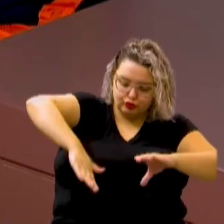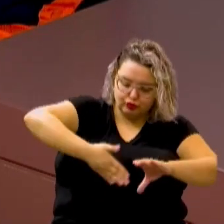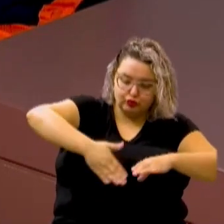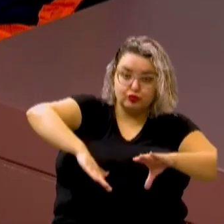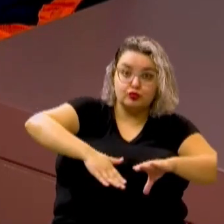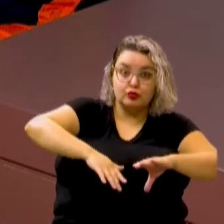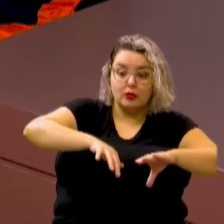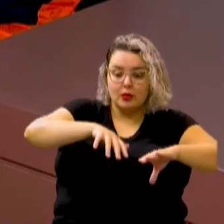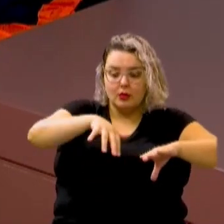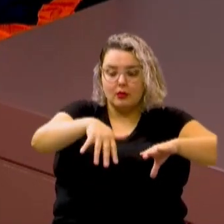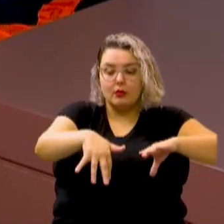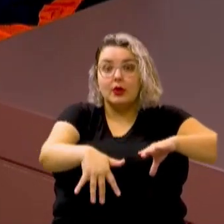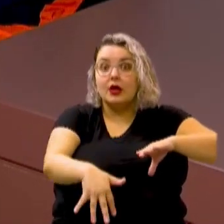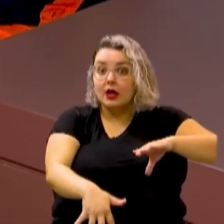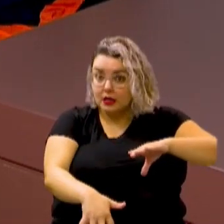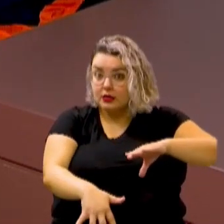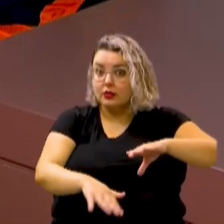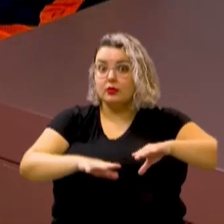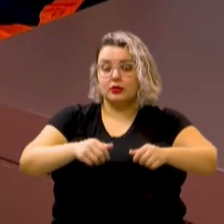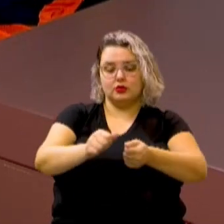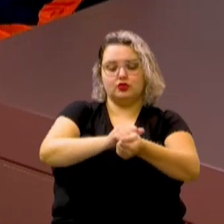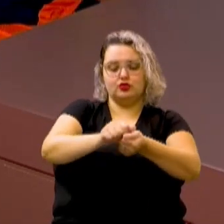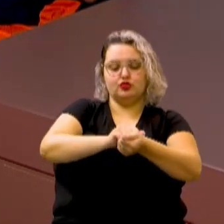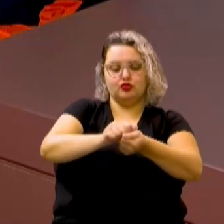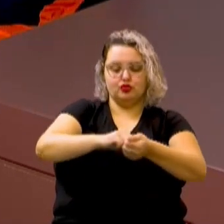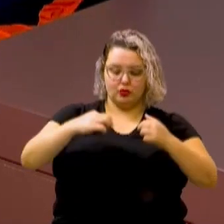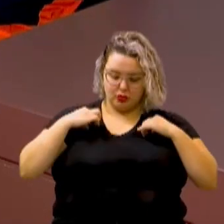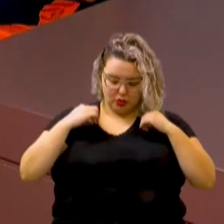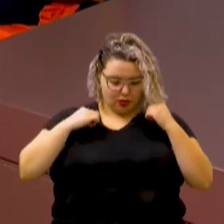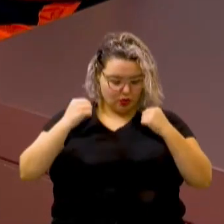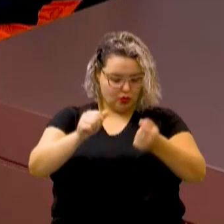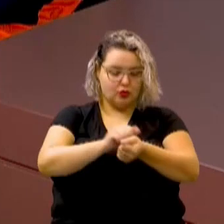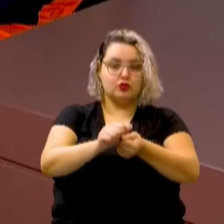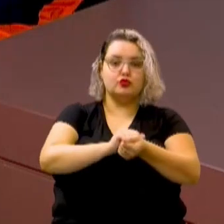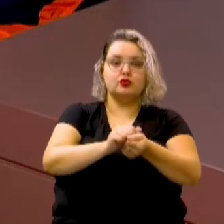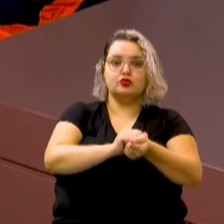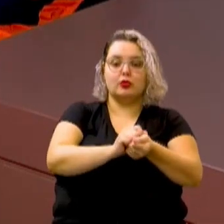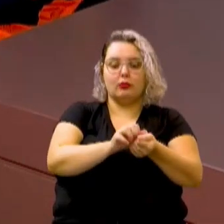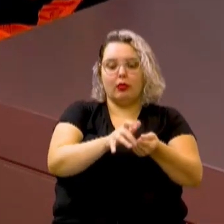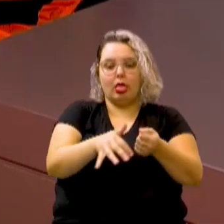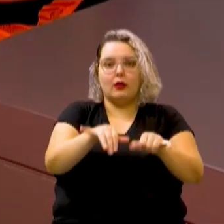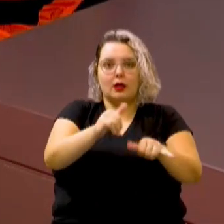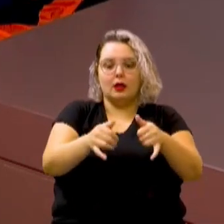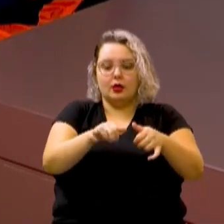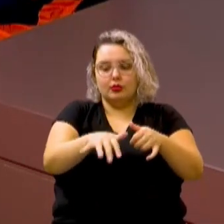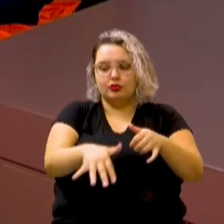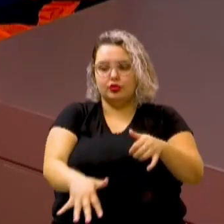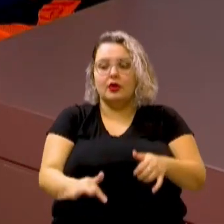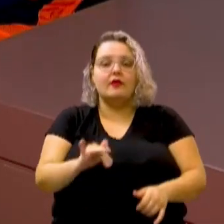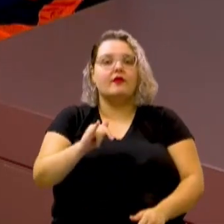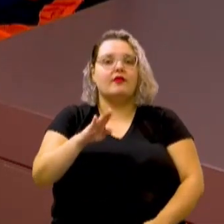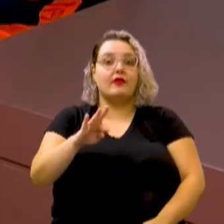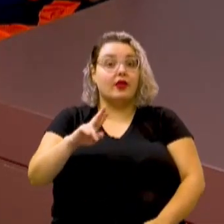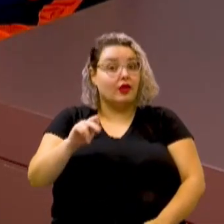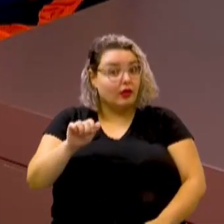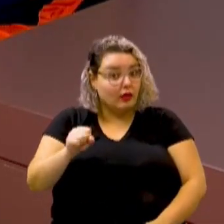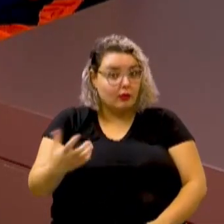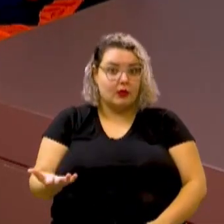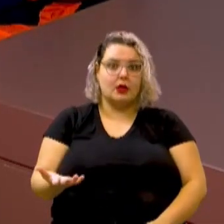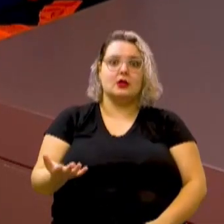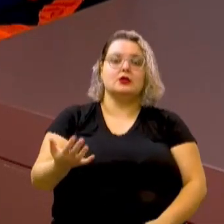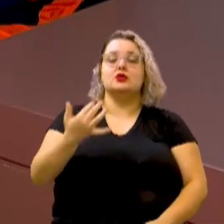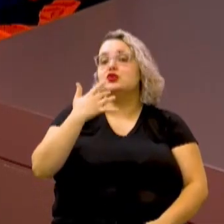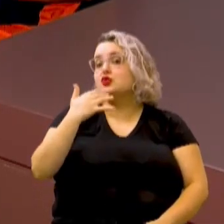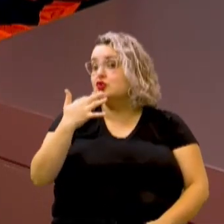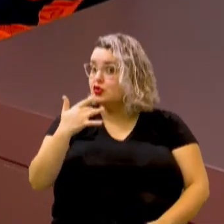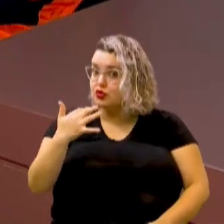parte daquilo vai indo para o esgoto. Quando a gente lava as nossas roupas, a gente lança uma quantidade muito grande de fibras e